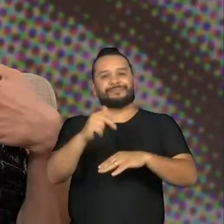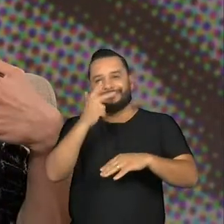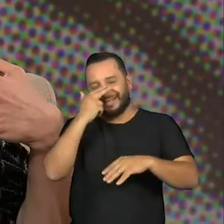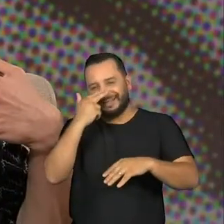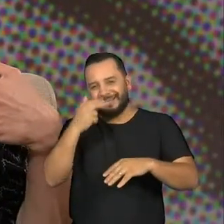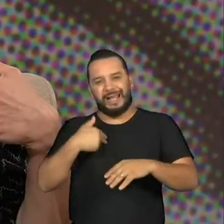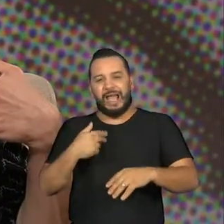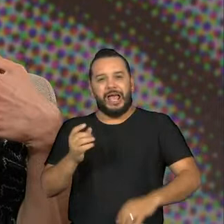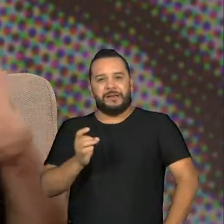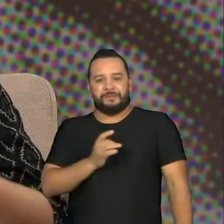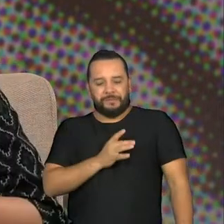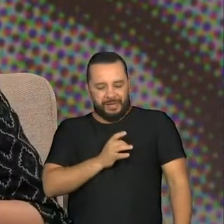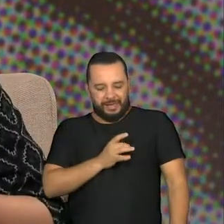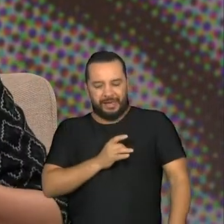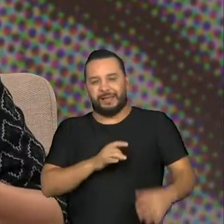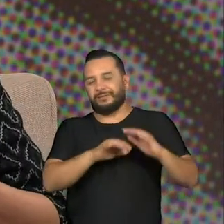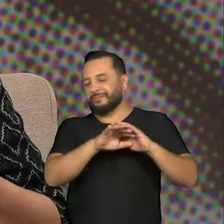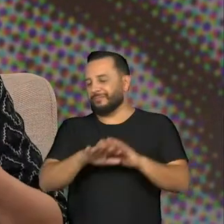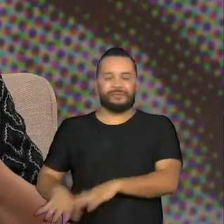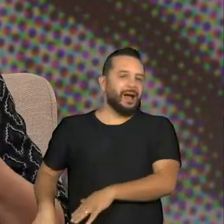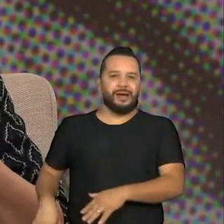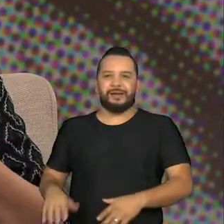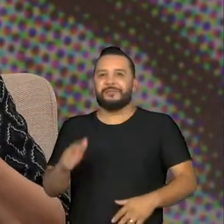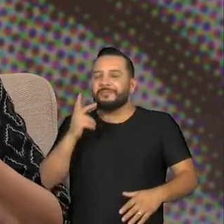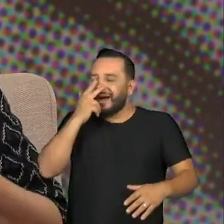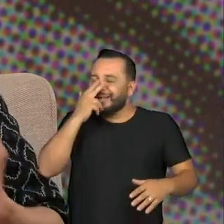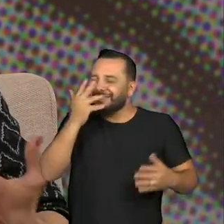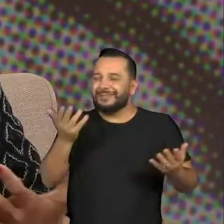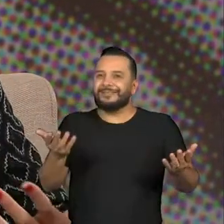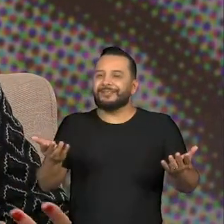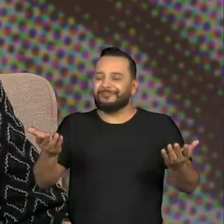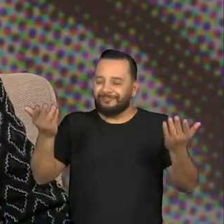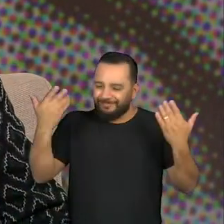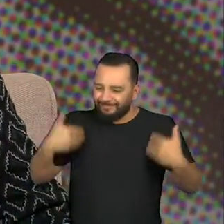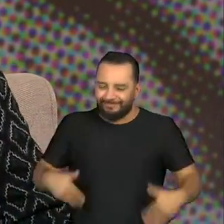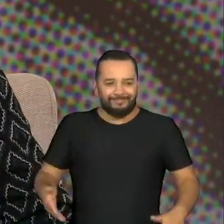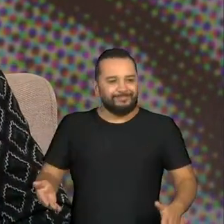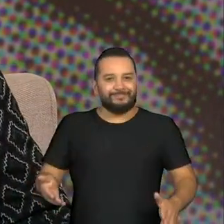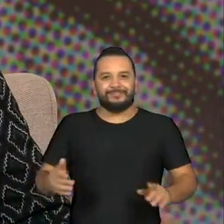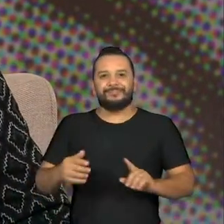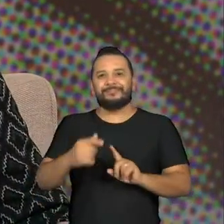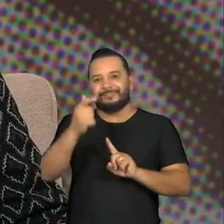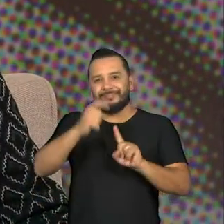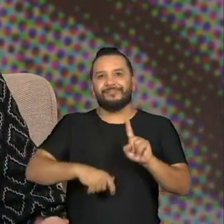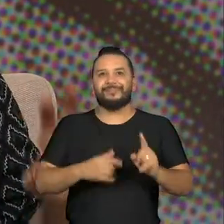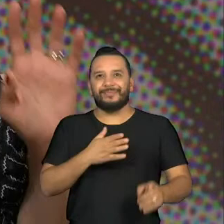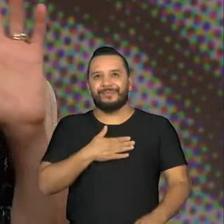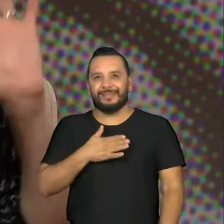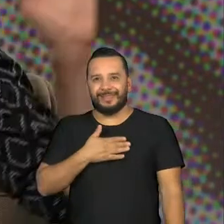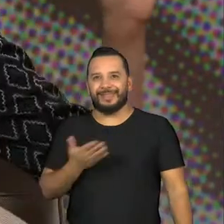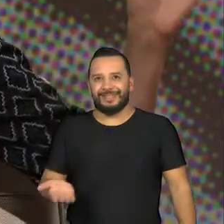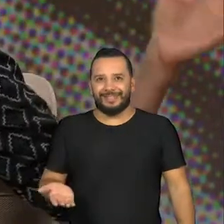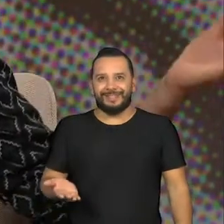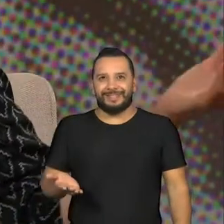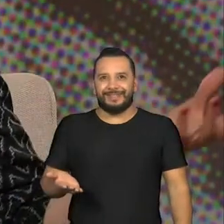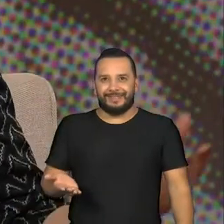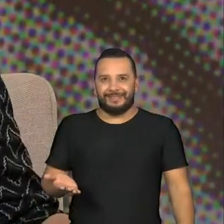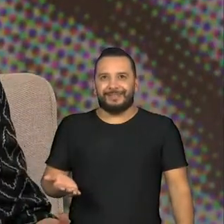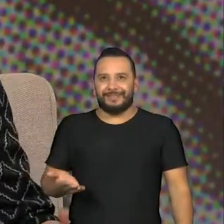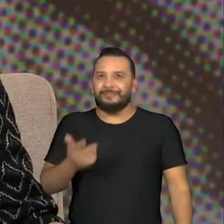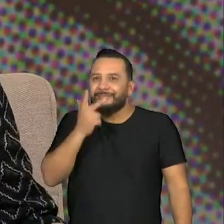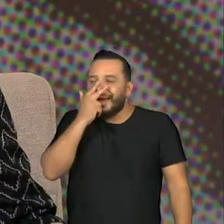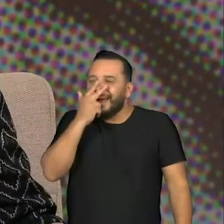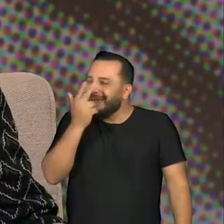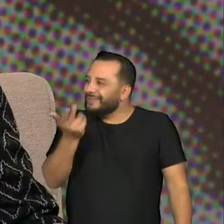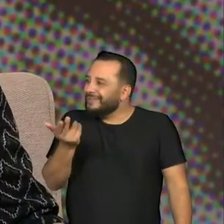alguém me cobria. Quer dizer, eu não era mais responsável pelos meus atos, talvez, eram eles.